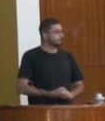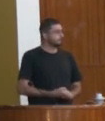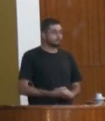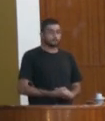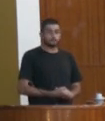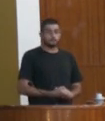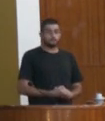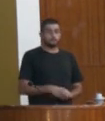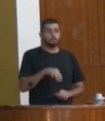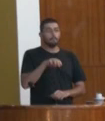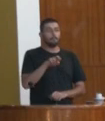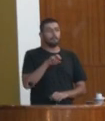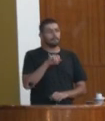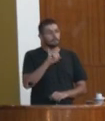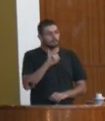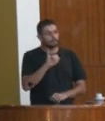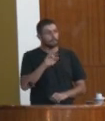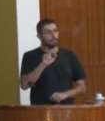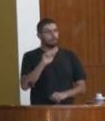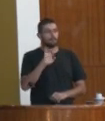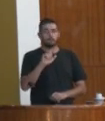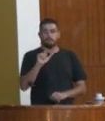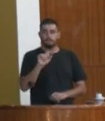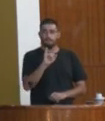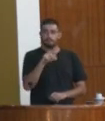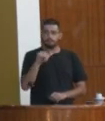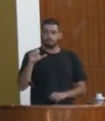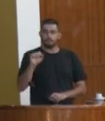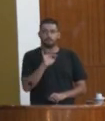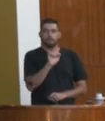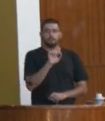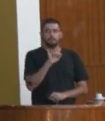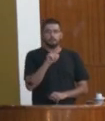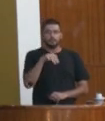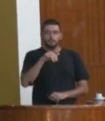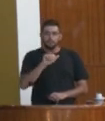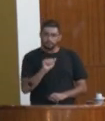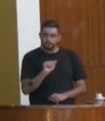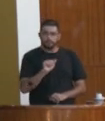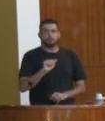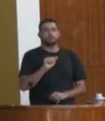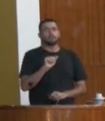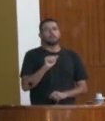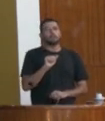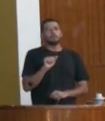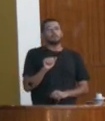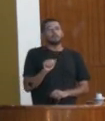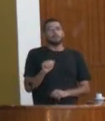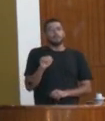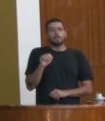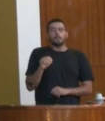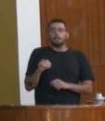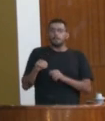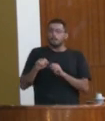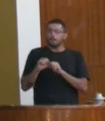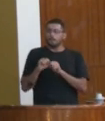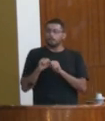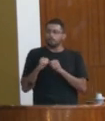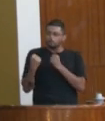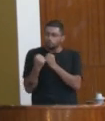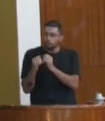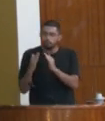Da Mary Rabelo, do INSS. Fátima Martins, da FAM, Federação da Associação de Moradores,